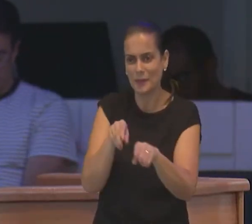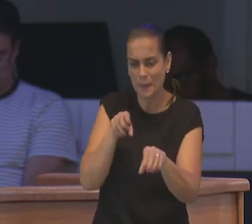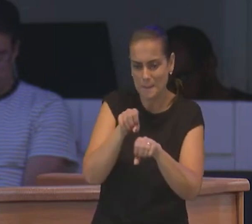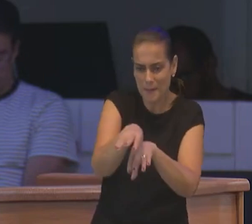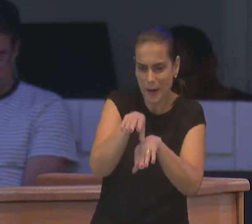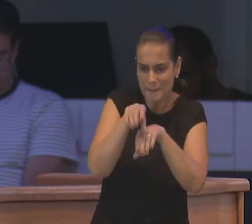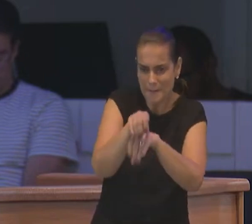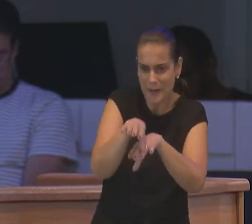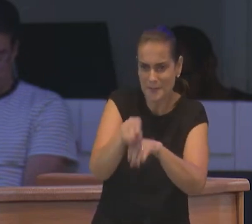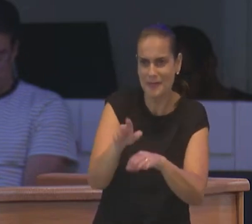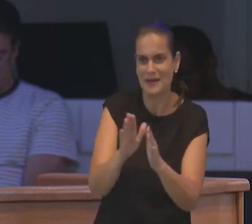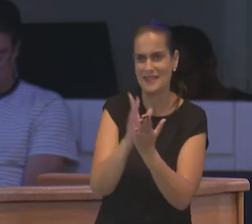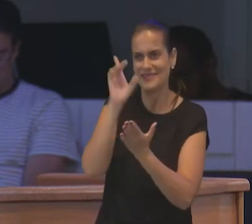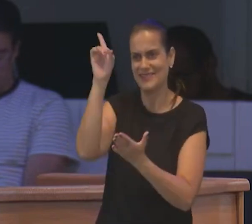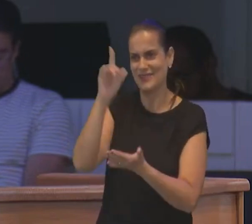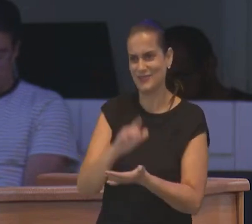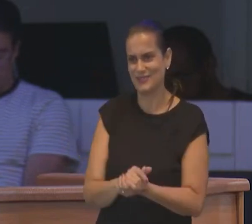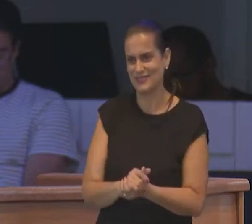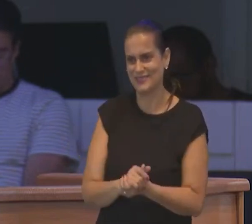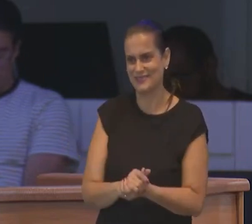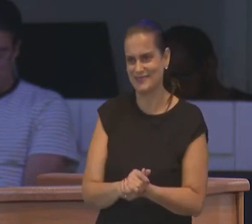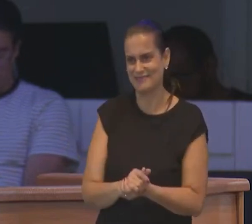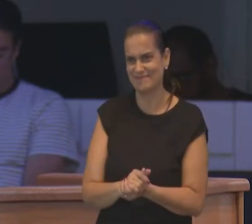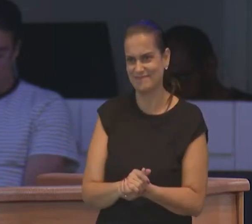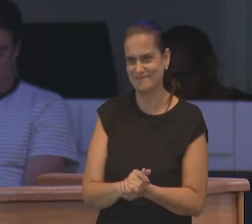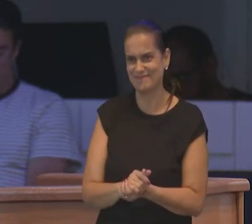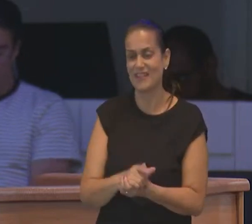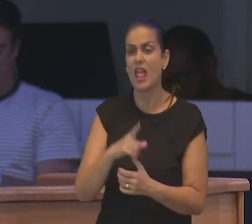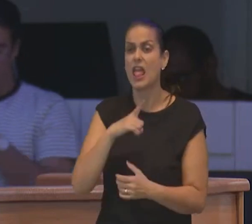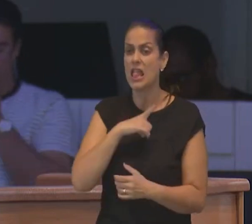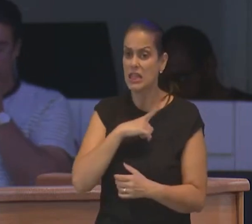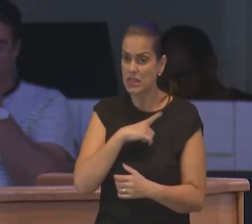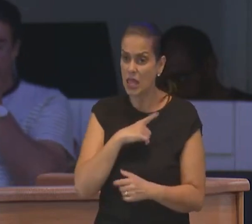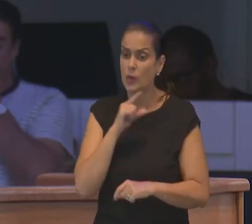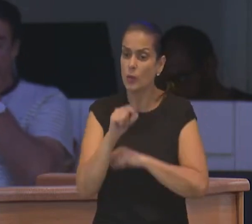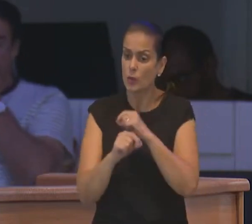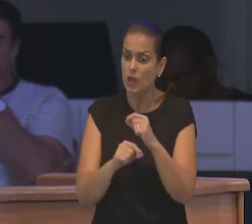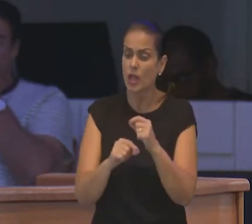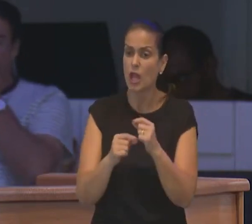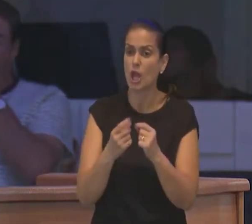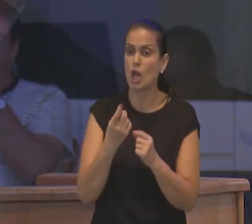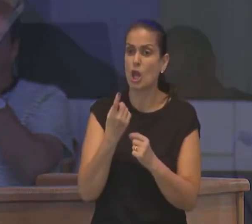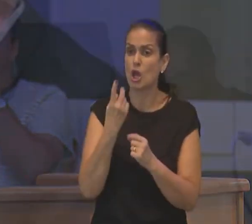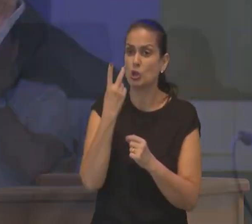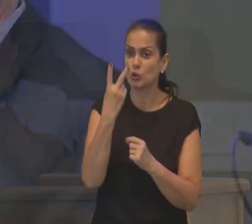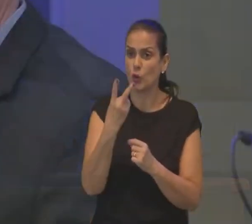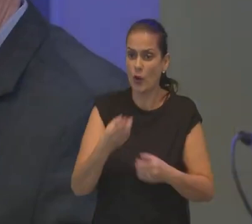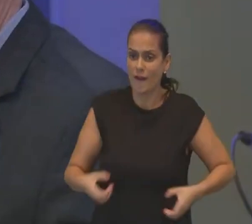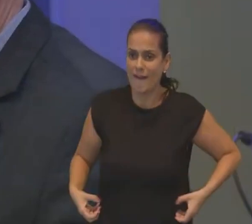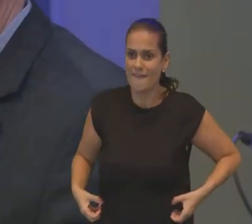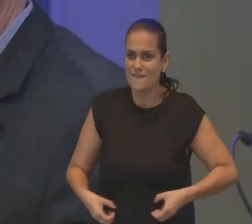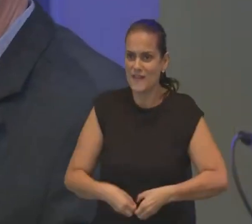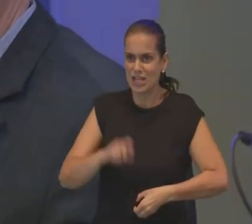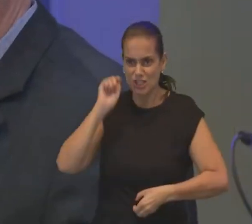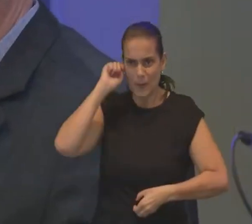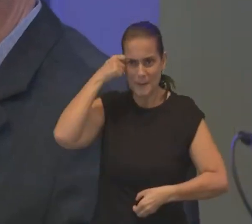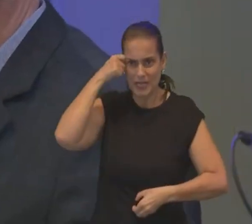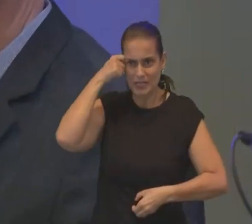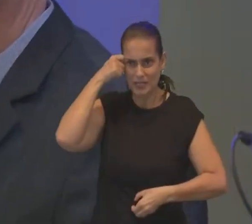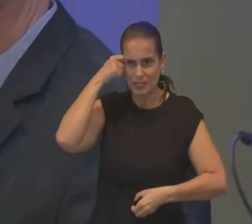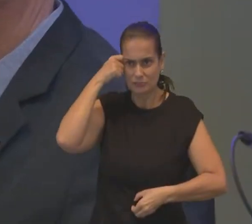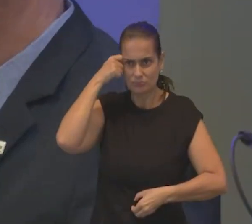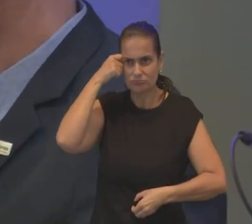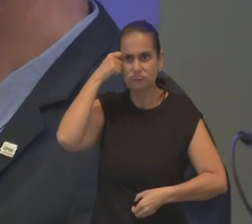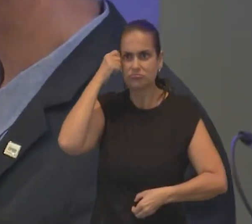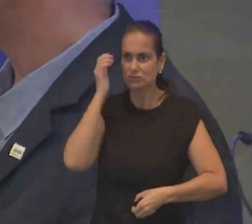professores faixa preta, né, que estão engajados na igreja, através do taekwondo.